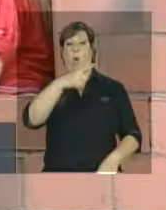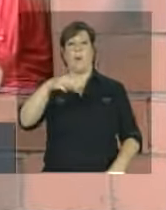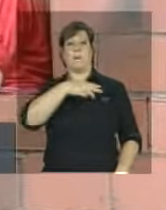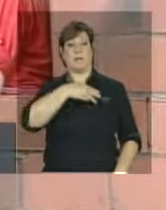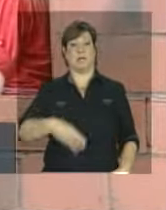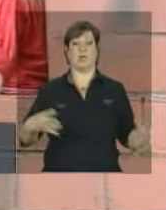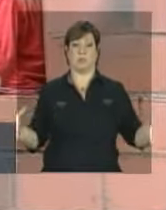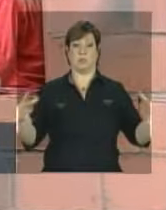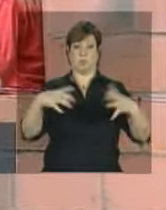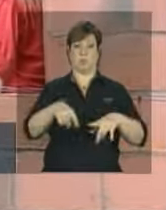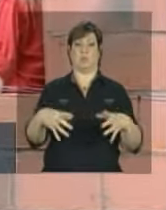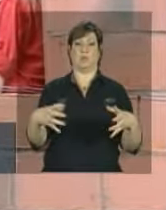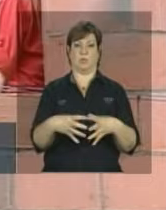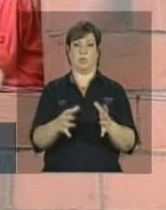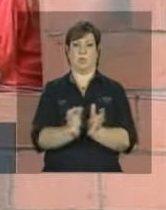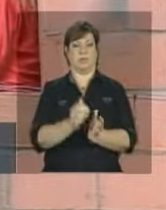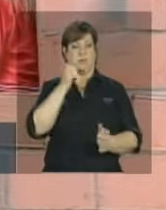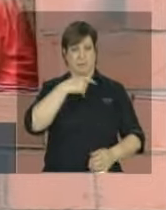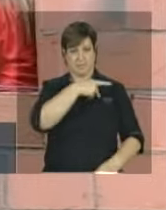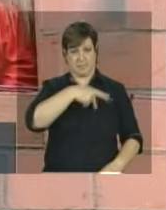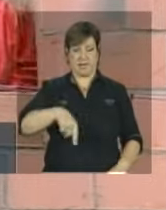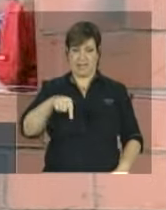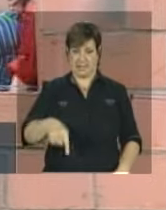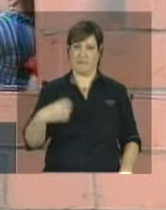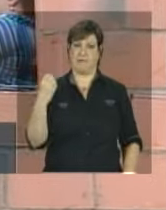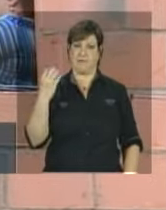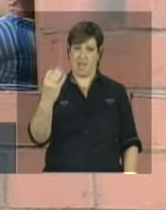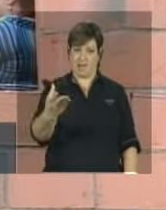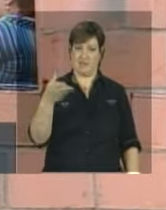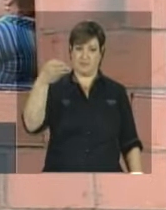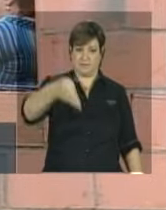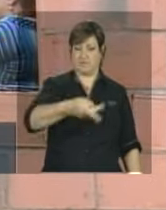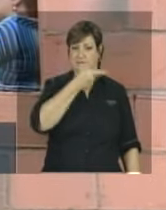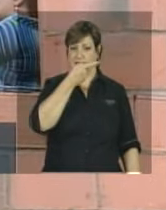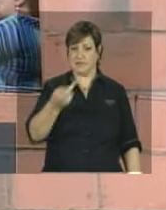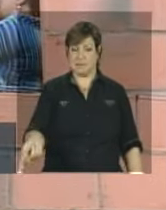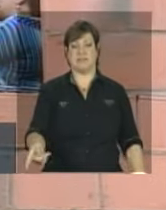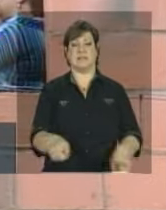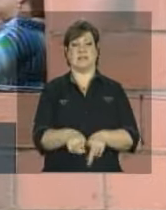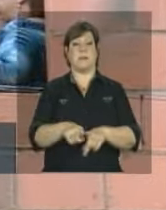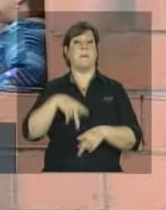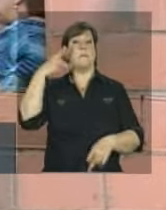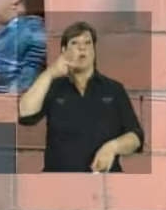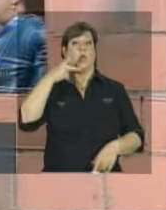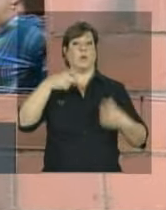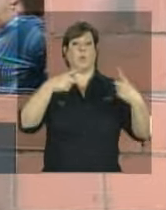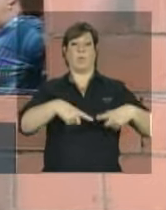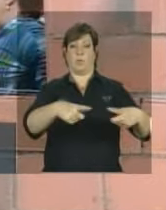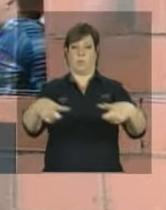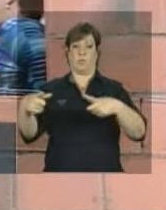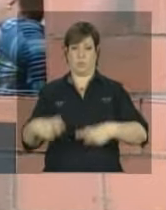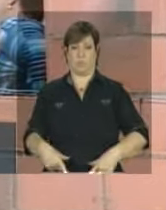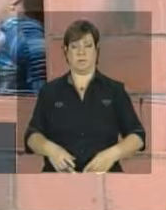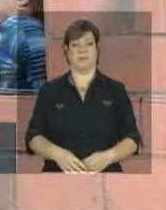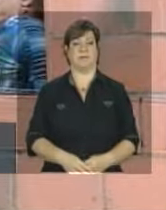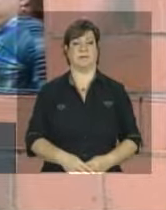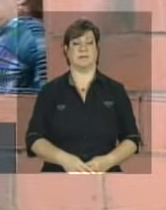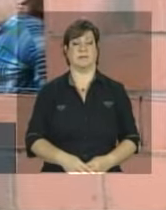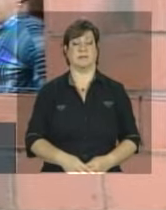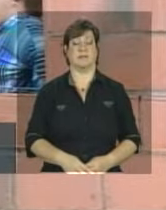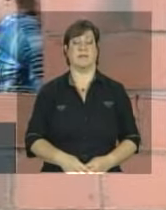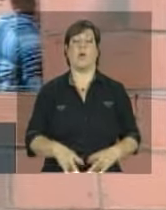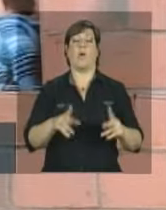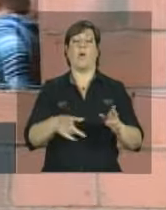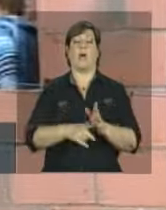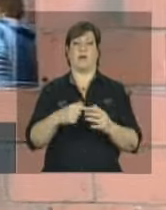fazem parte da comitiva da presidenta nessa viagem, além de políticos locais. Bom, como eu